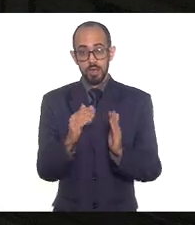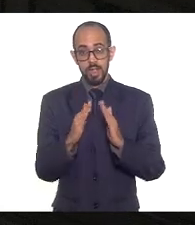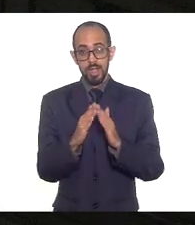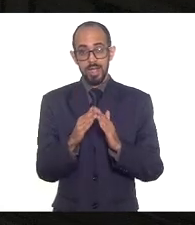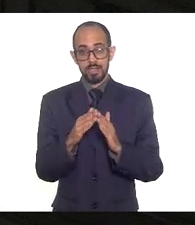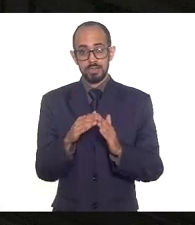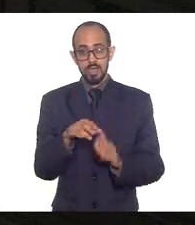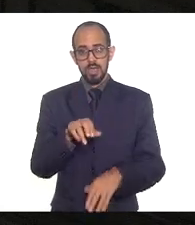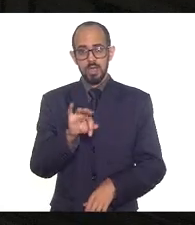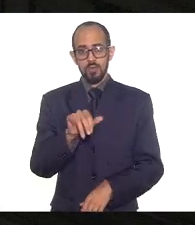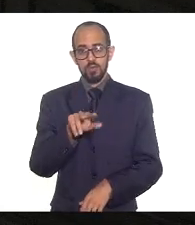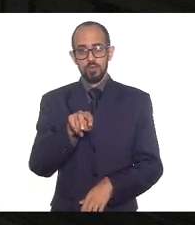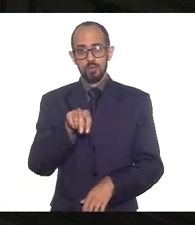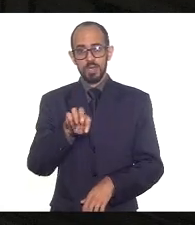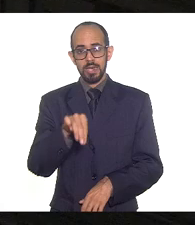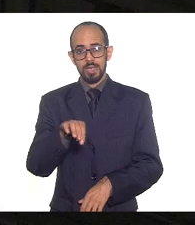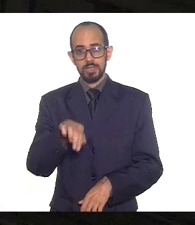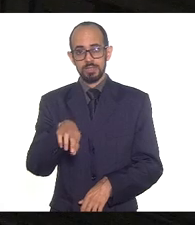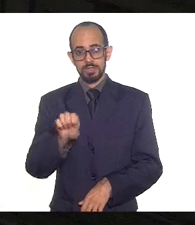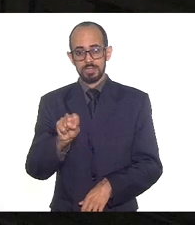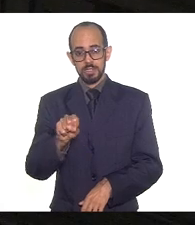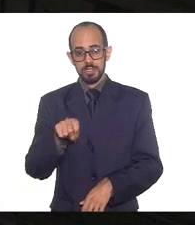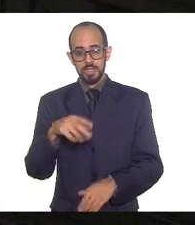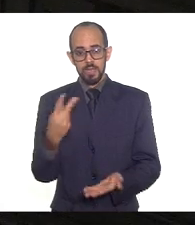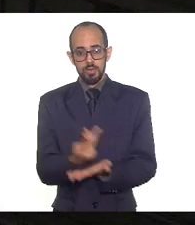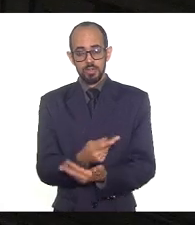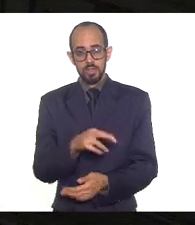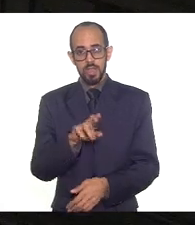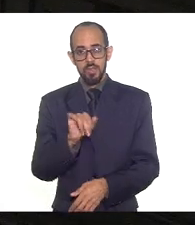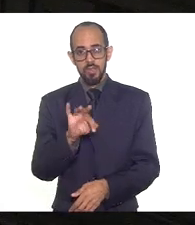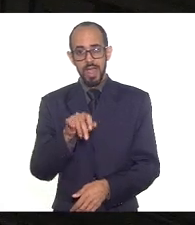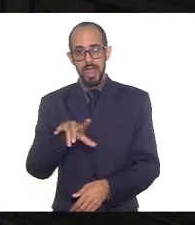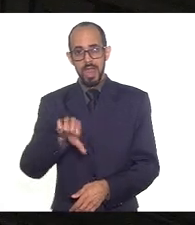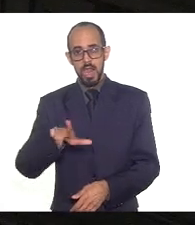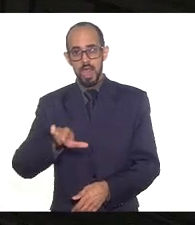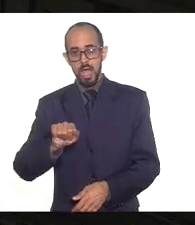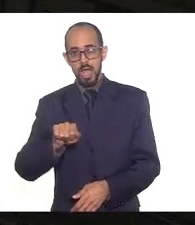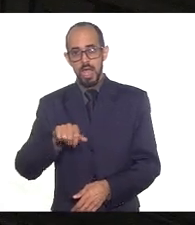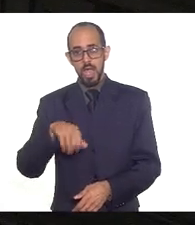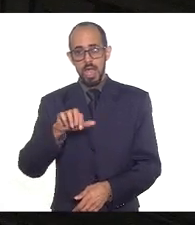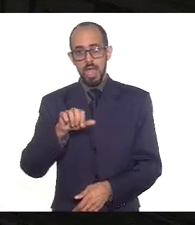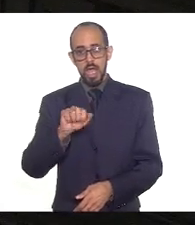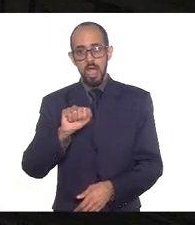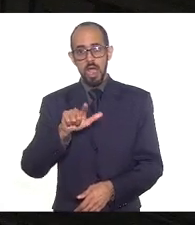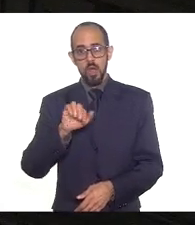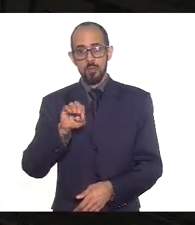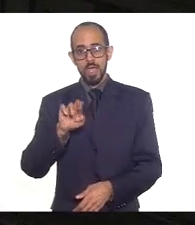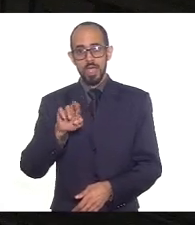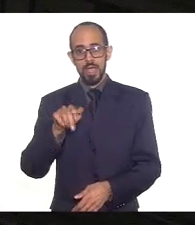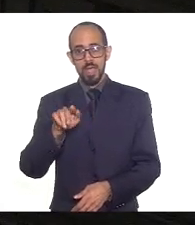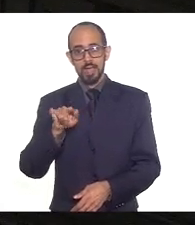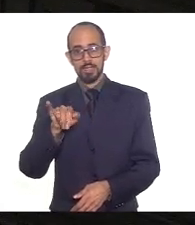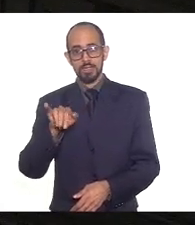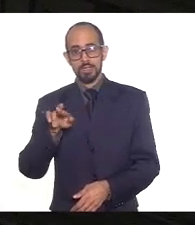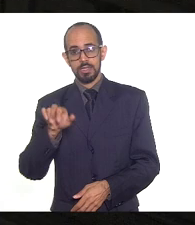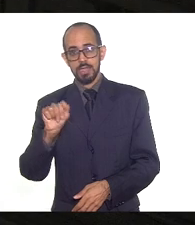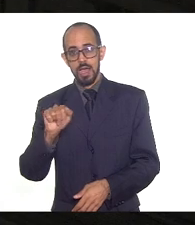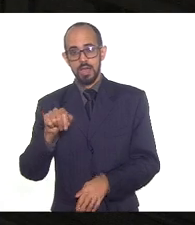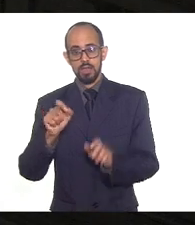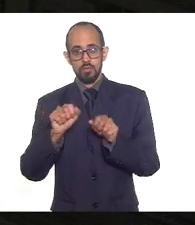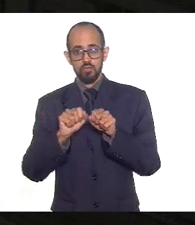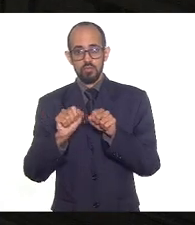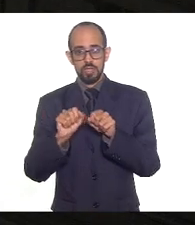e aí que teve participação da Rafaela Albergaria Então nesse sentido foi esse projeto que apresentamos